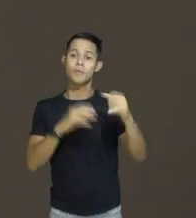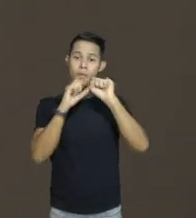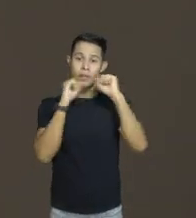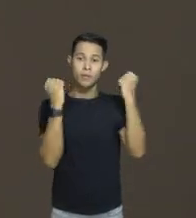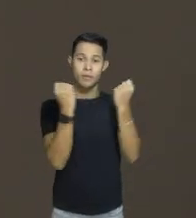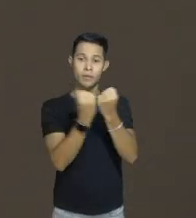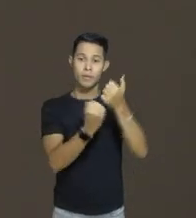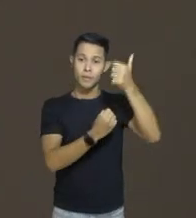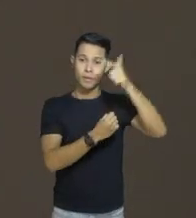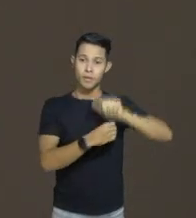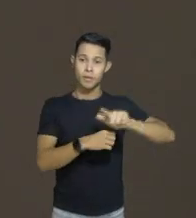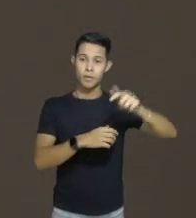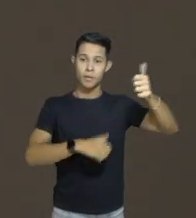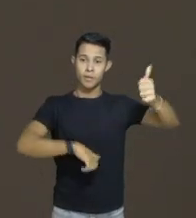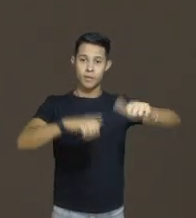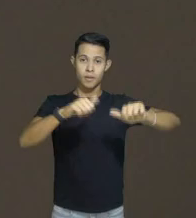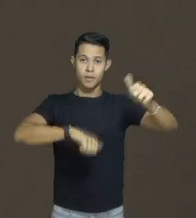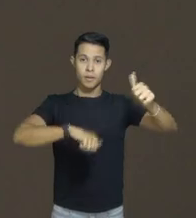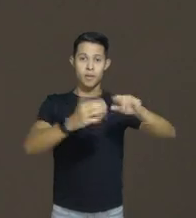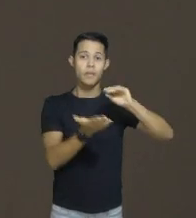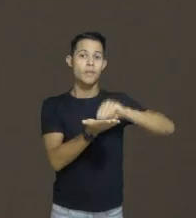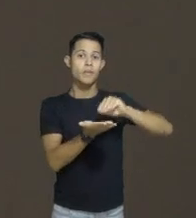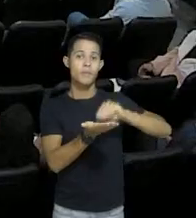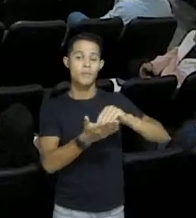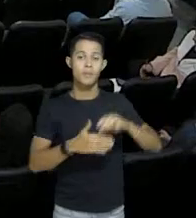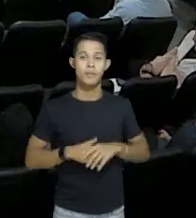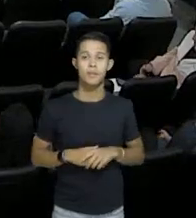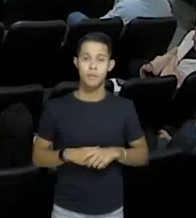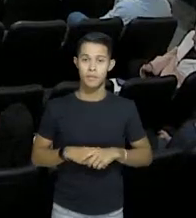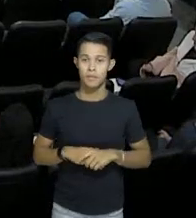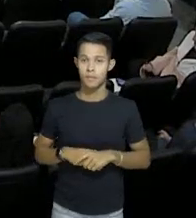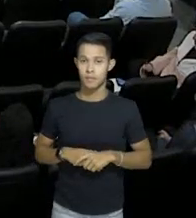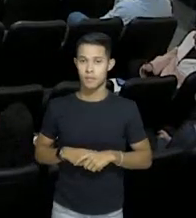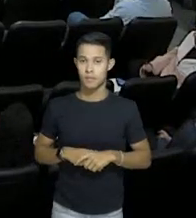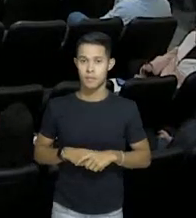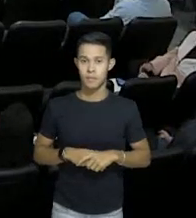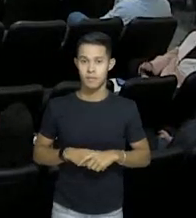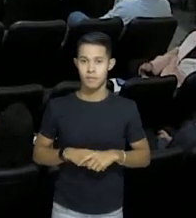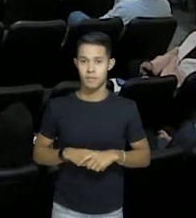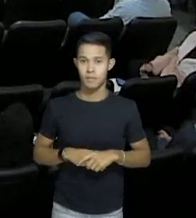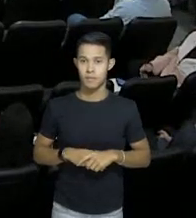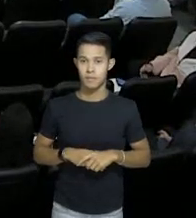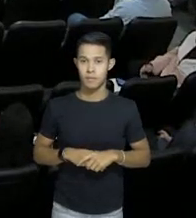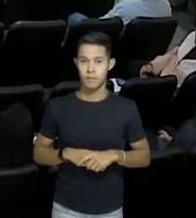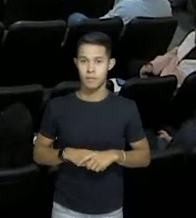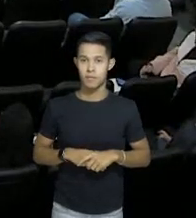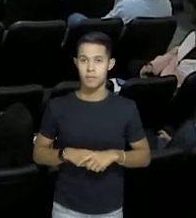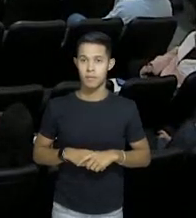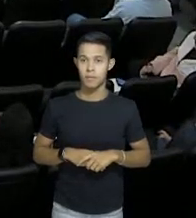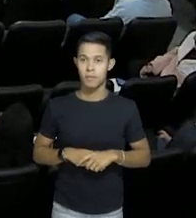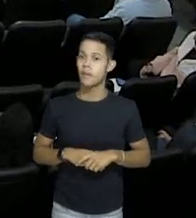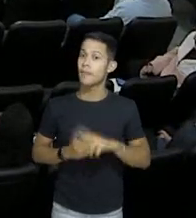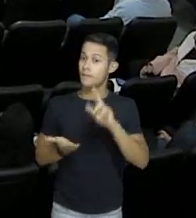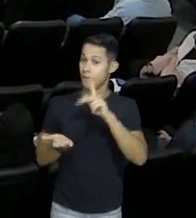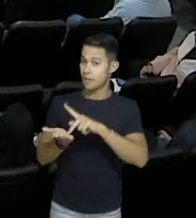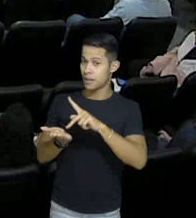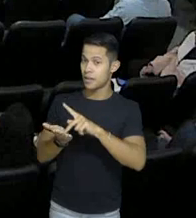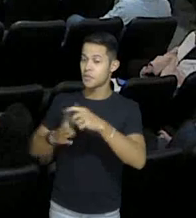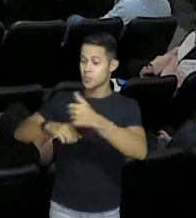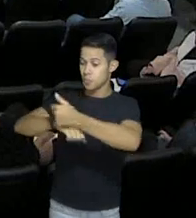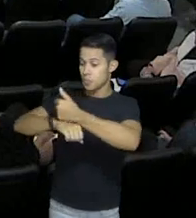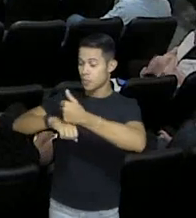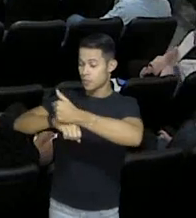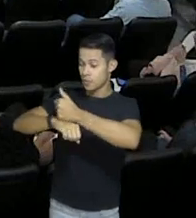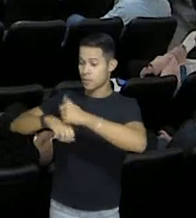avaliação? São poucos. Eu ainda vou mais São além. São mais educadores. Eu ainda vou lá mais além. Um profissional de sala de